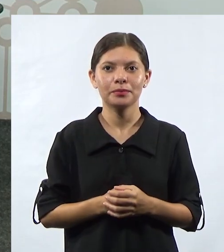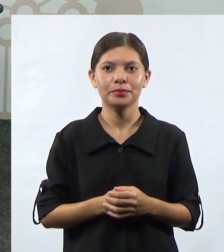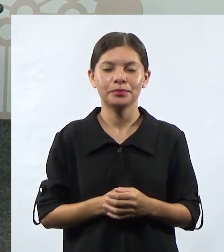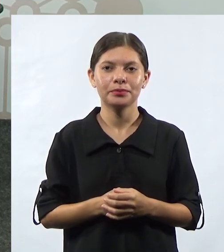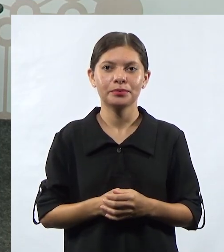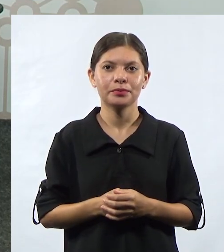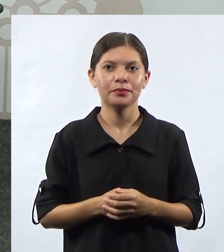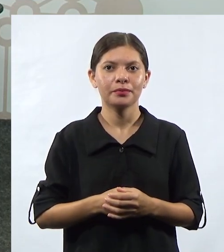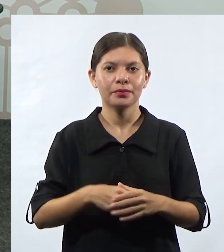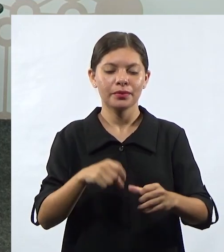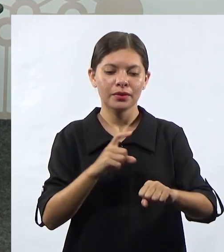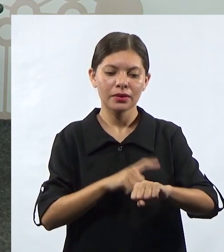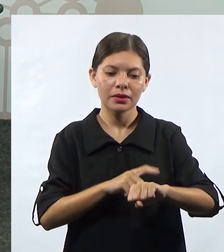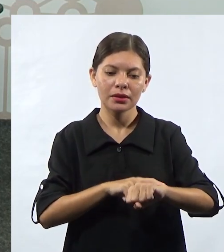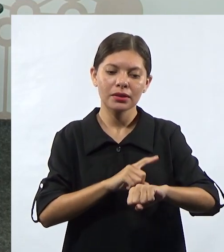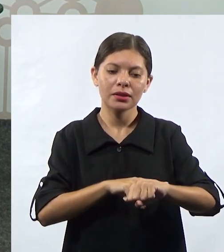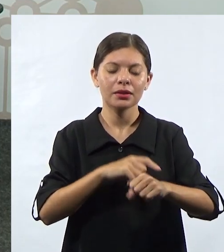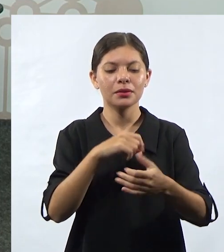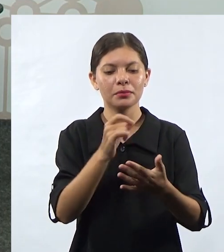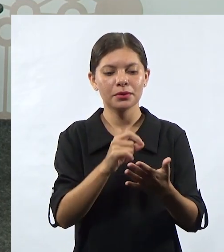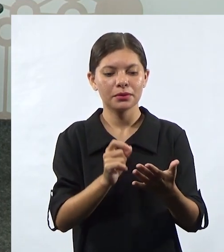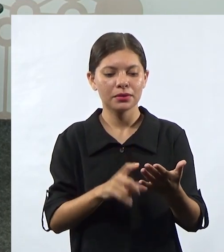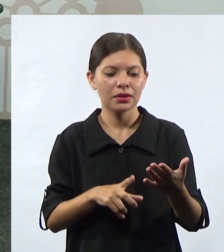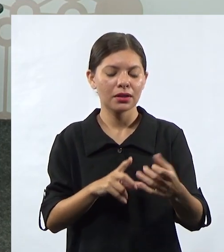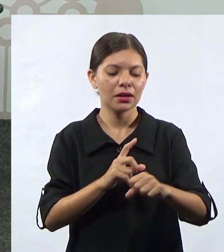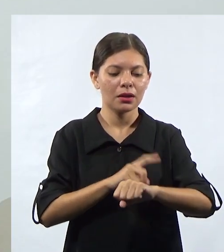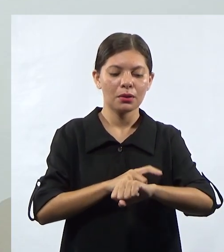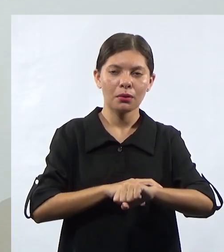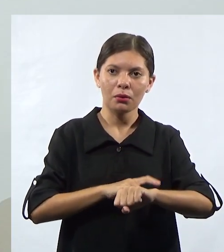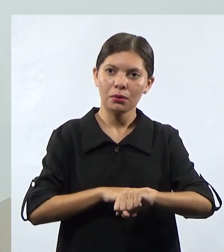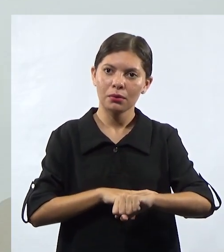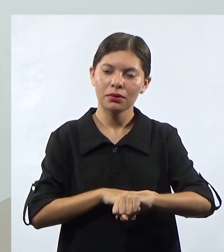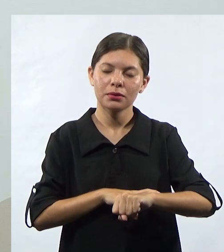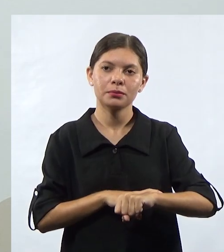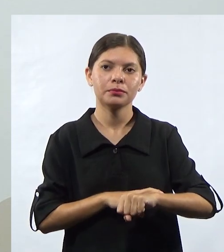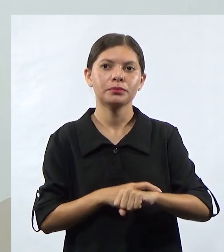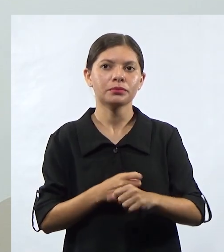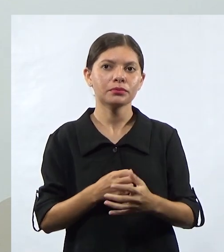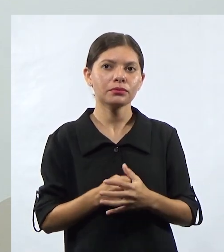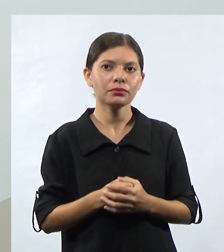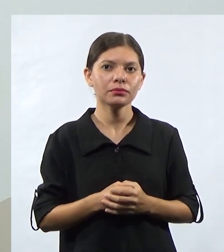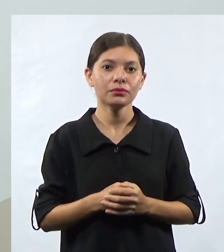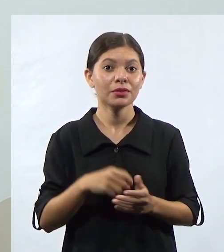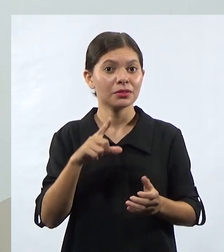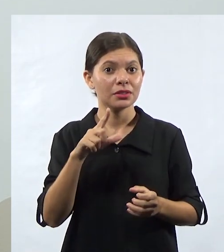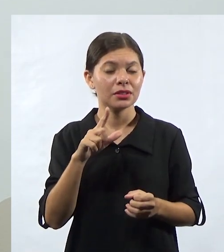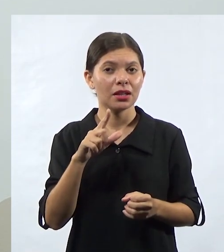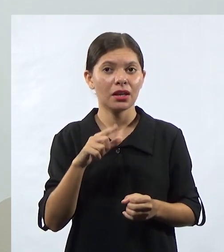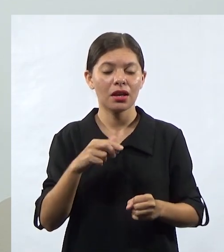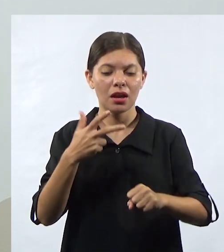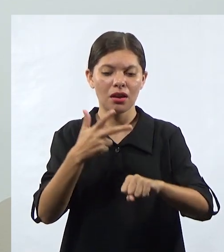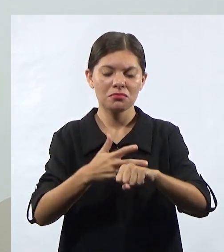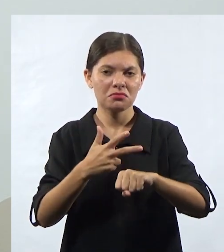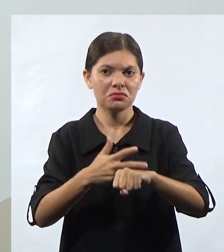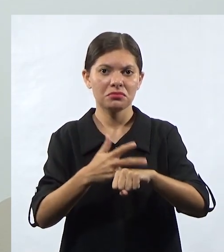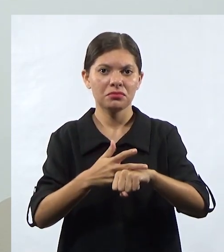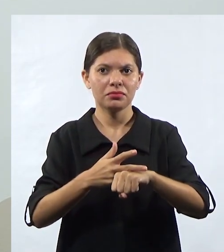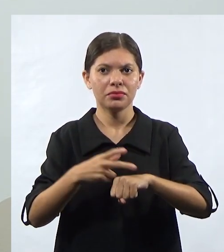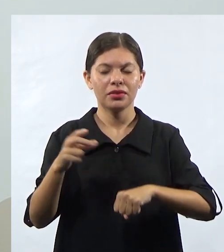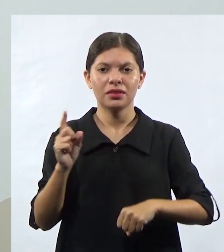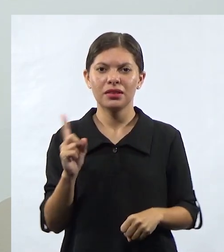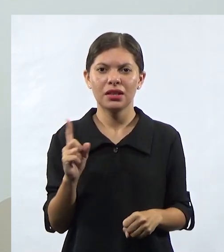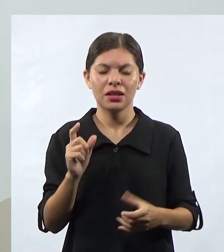de temporalidade, né? O registro, dia, a hora, porque às falou. vezes, se você principalmente não gravar, né? Se você está